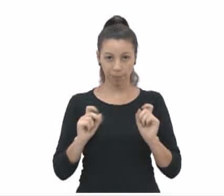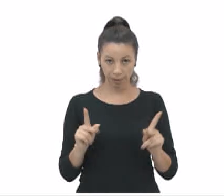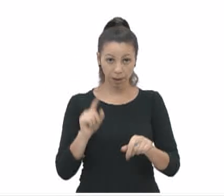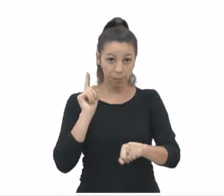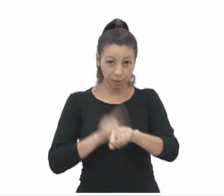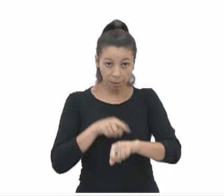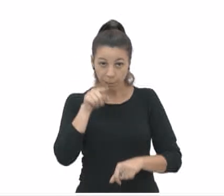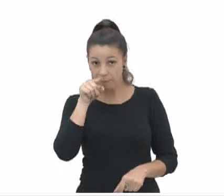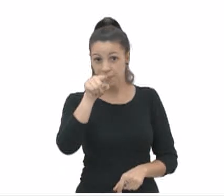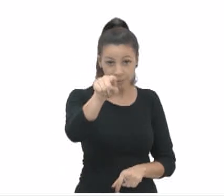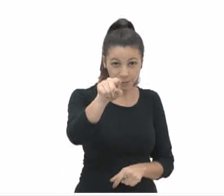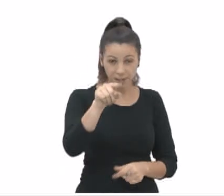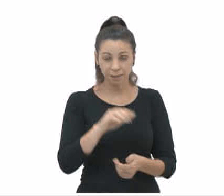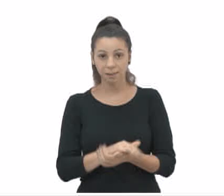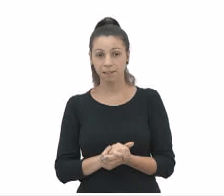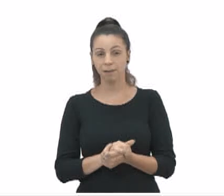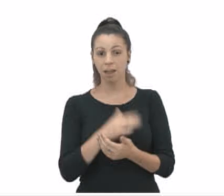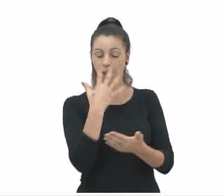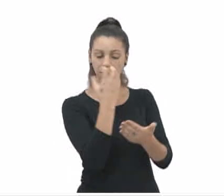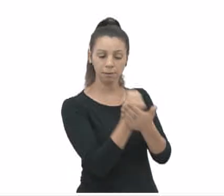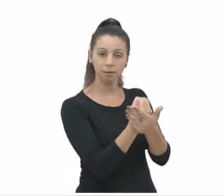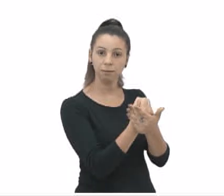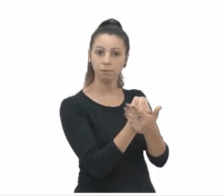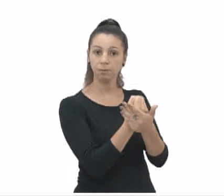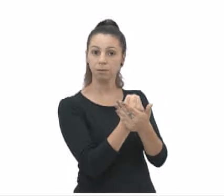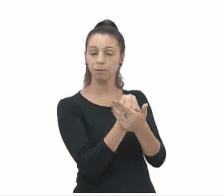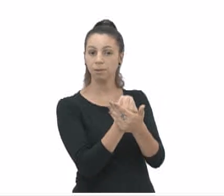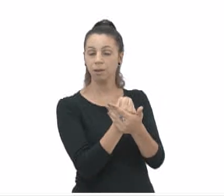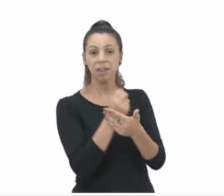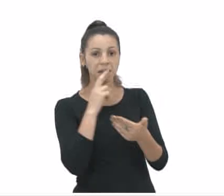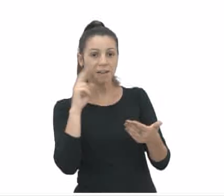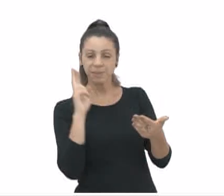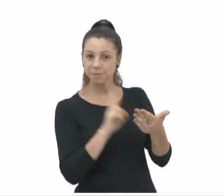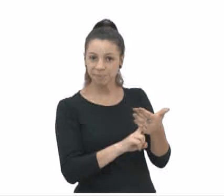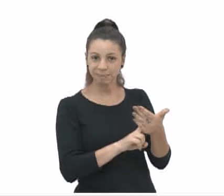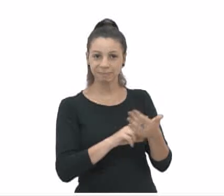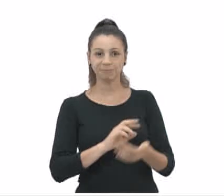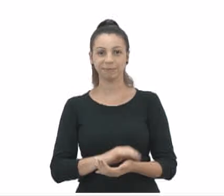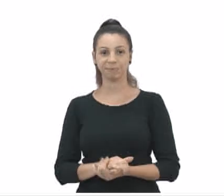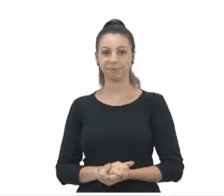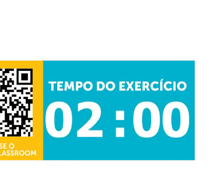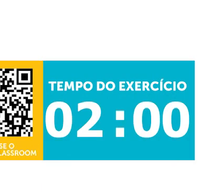tempo para você aí colocar as letras e responder.